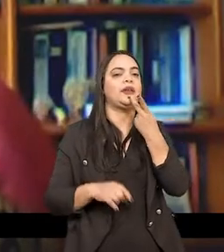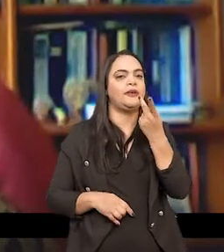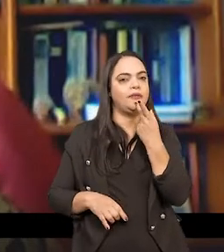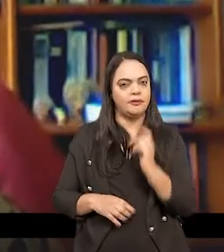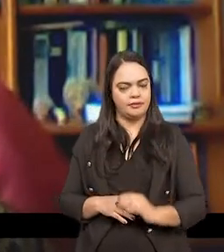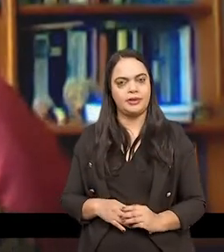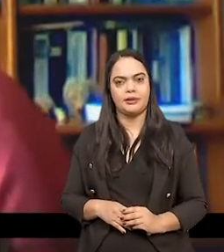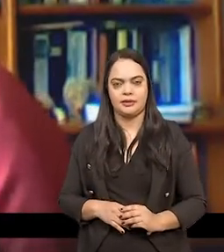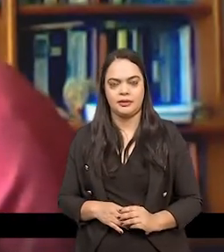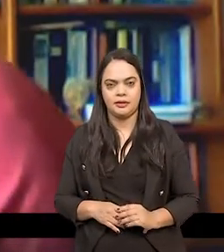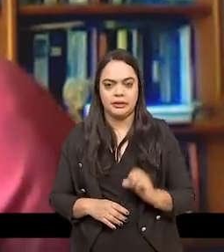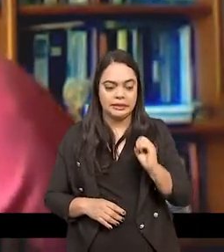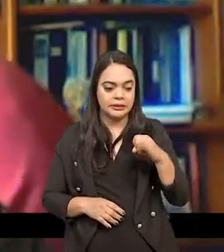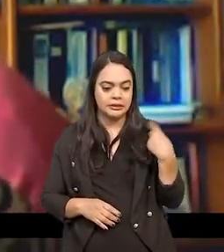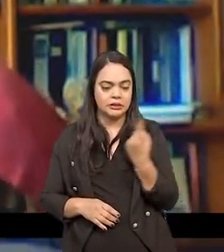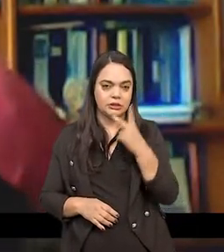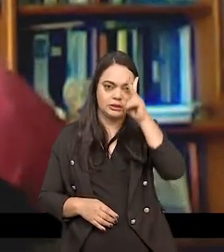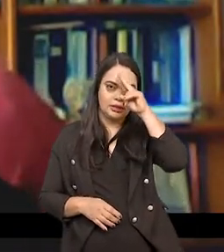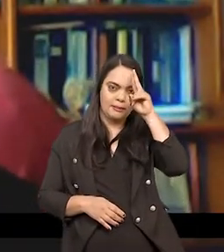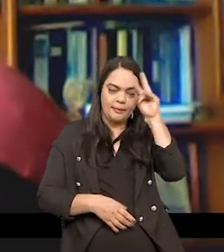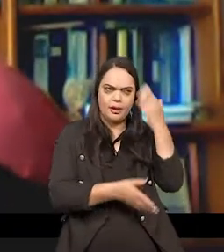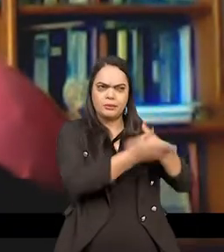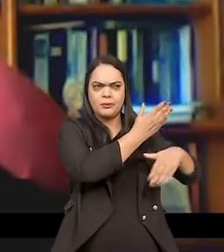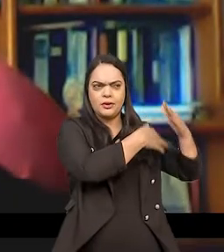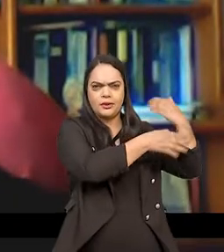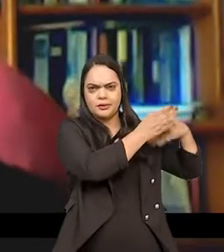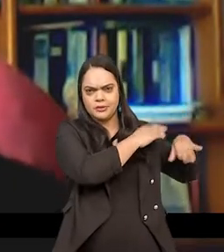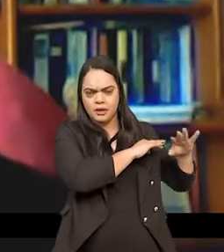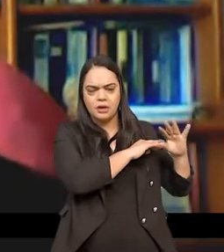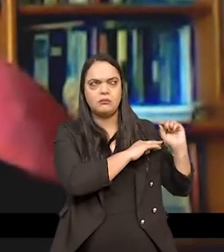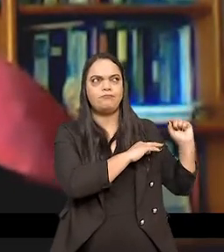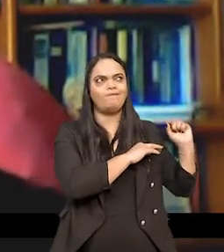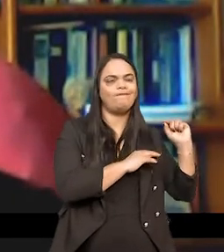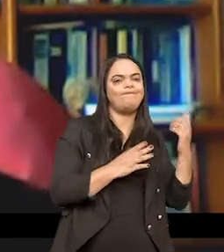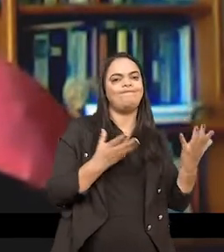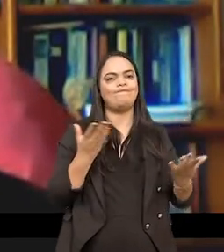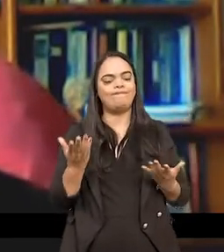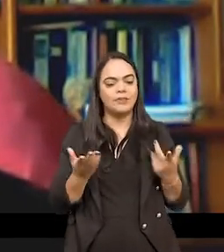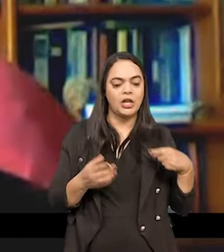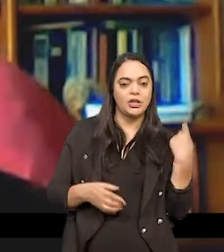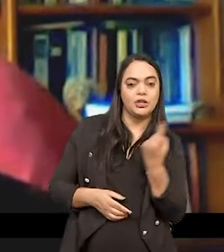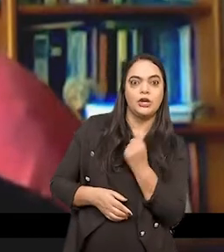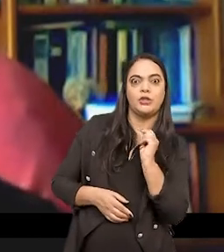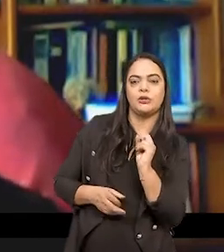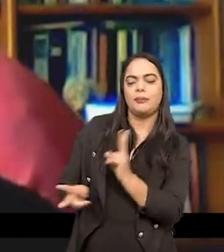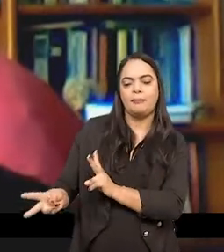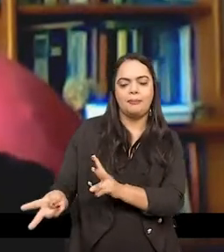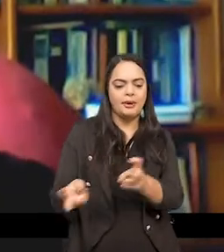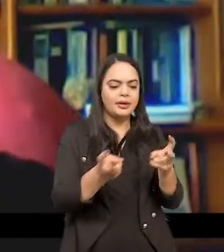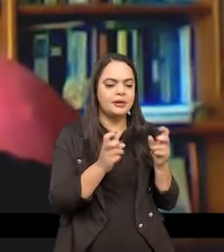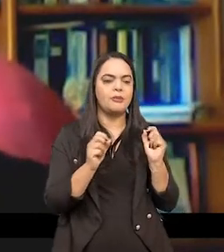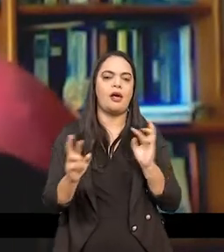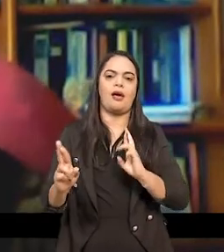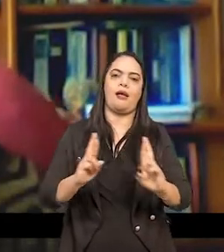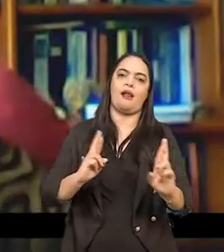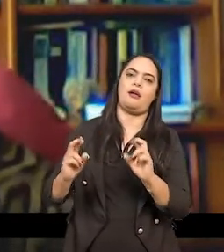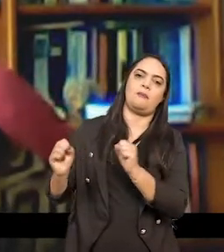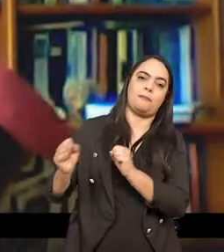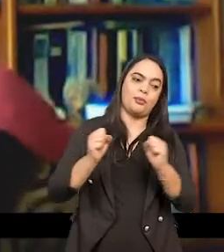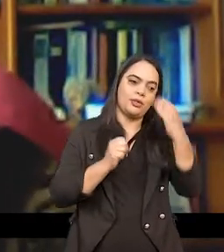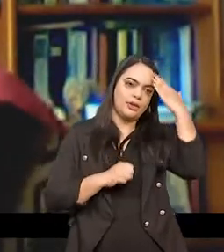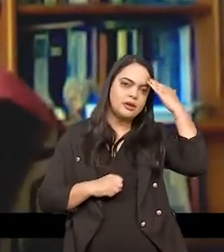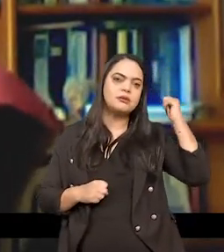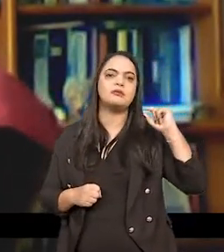vai recambiar o passado, vai chamar o passado hoje, nós vamos nos deparar, portanto, com relações de poder e saber que